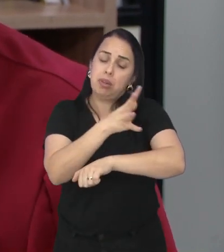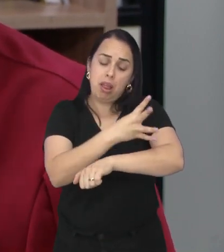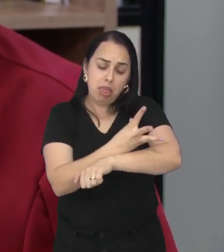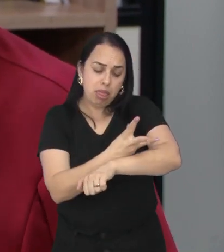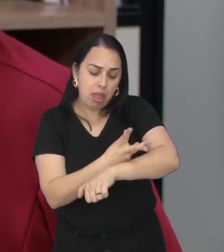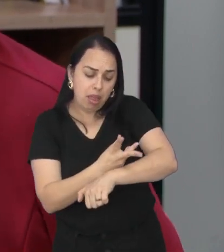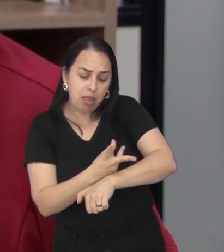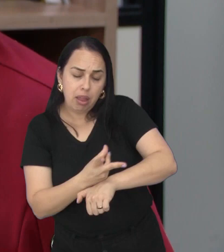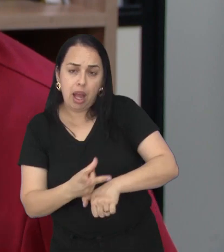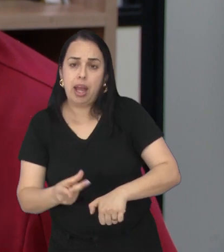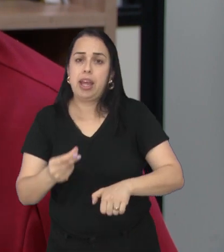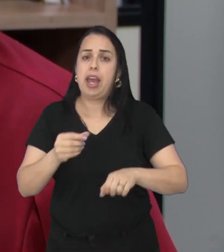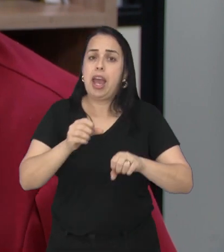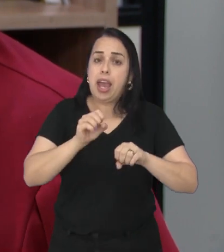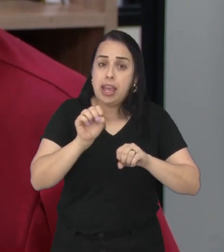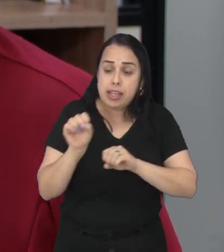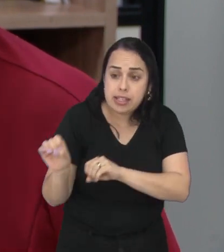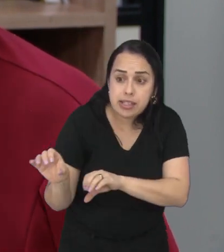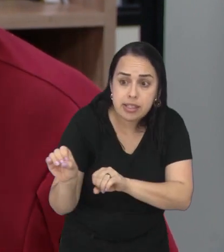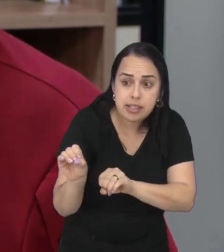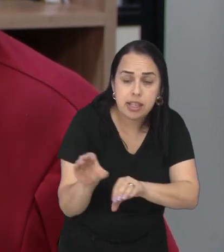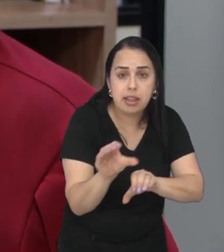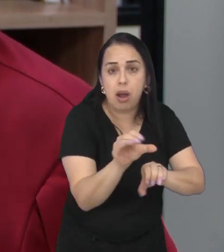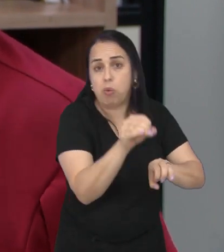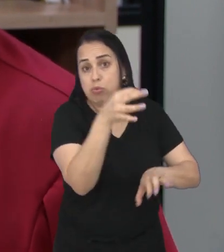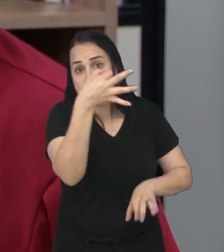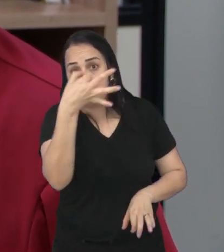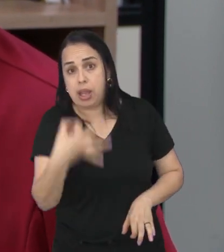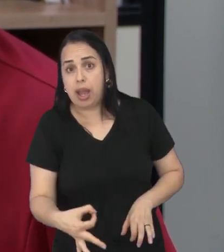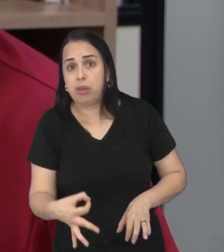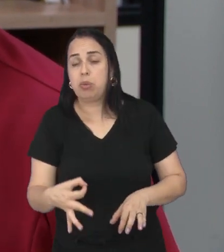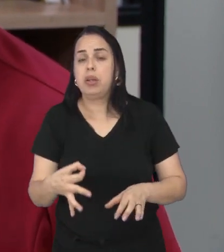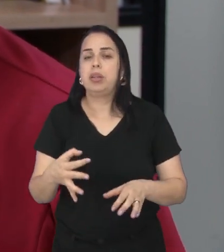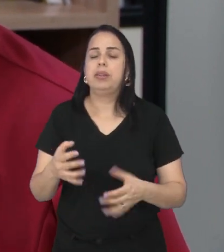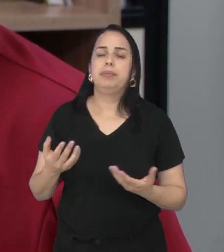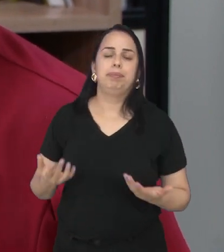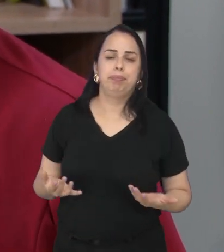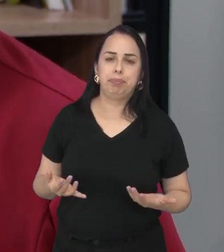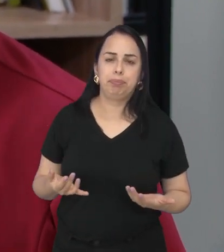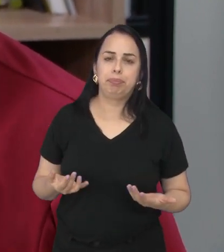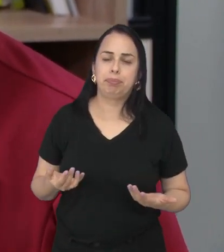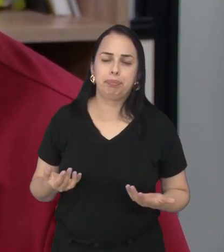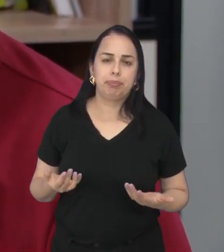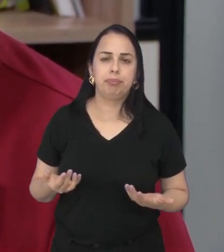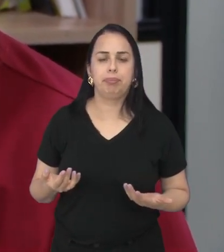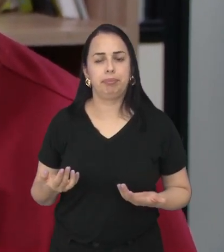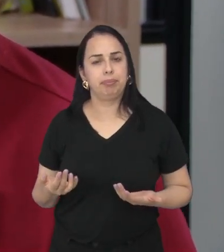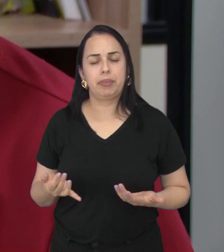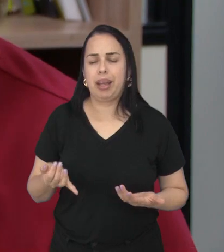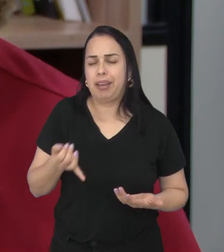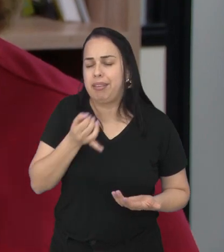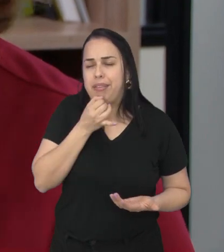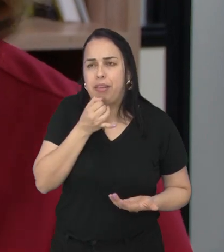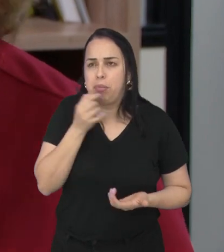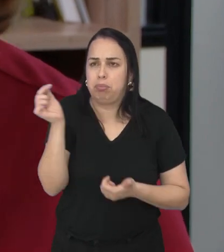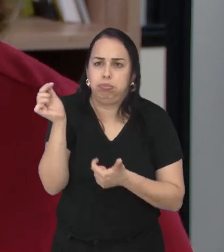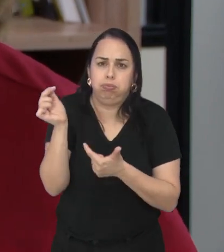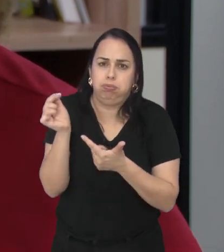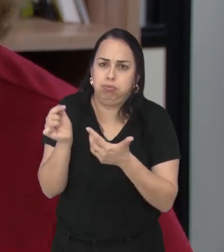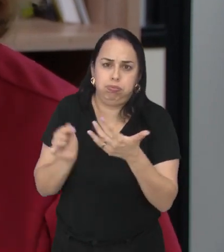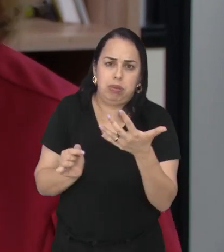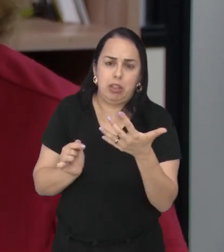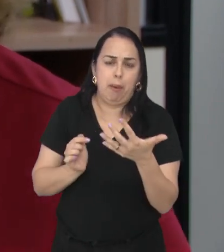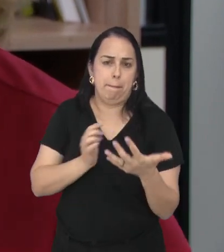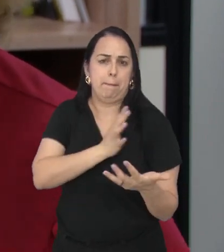serem realmente trabalhadas, eliminadas da nossa sociedade. Questões como os